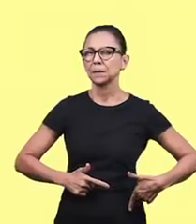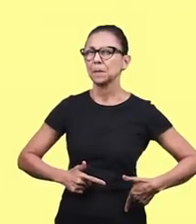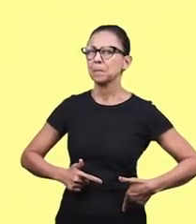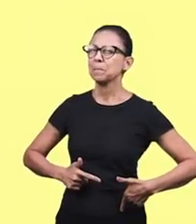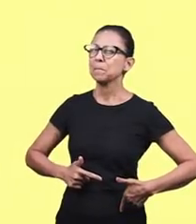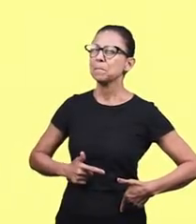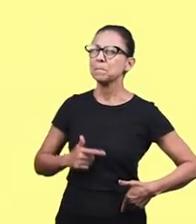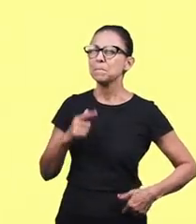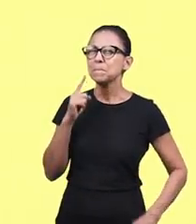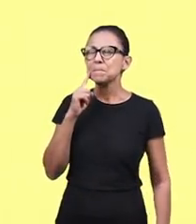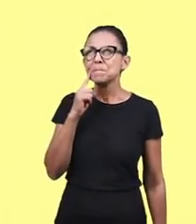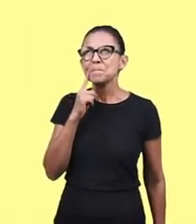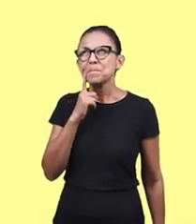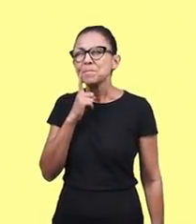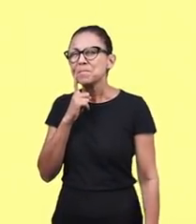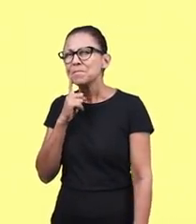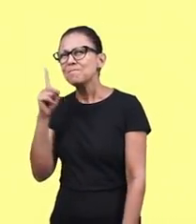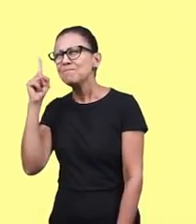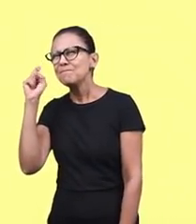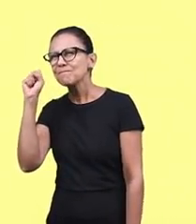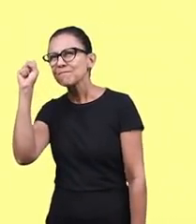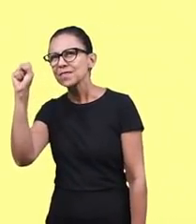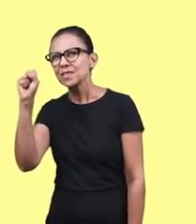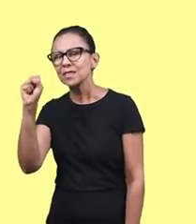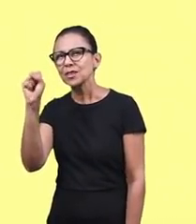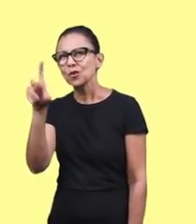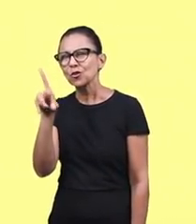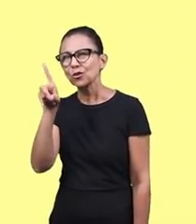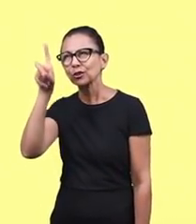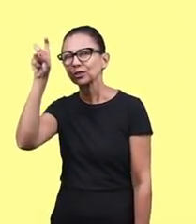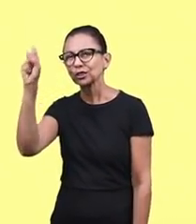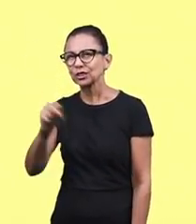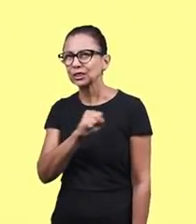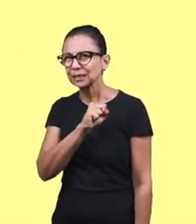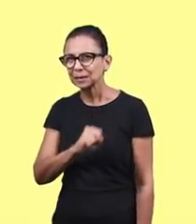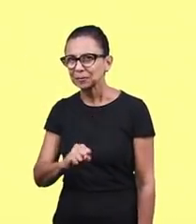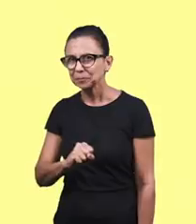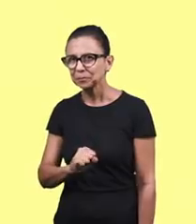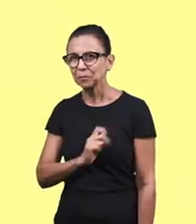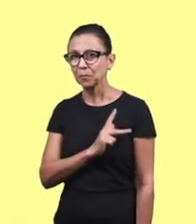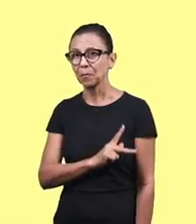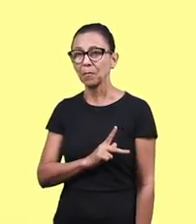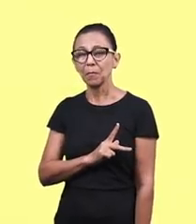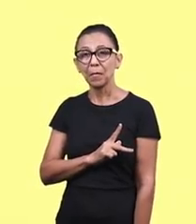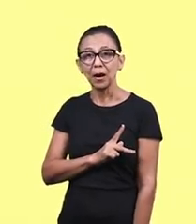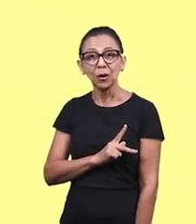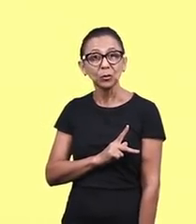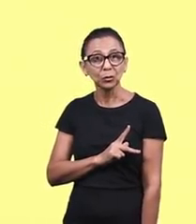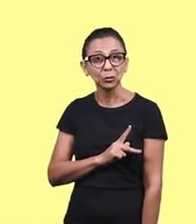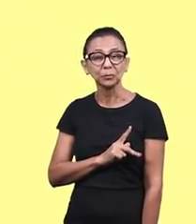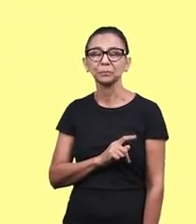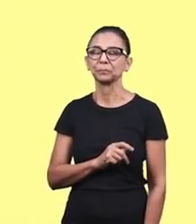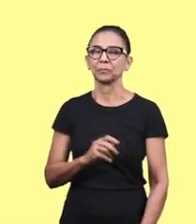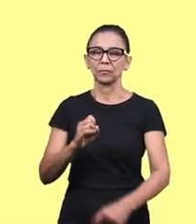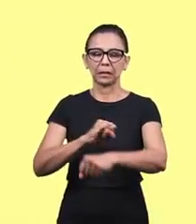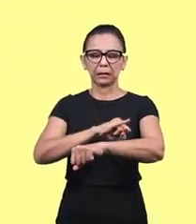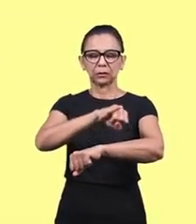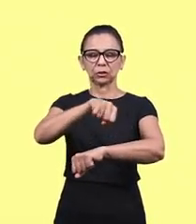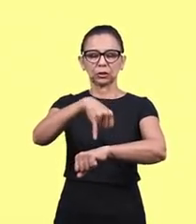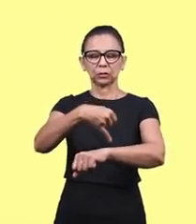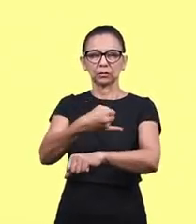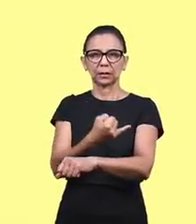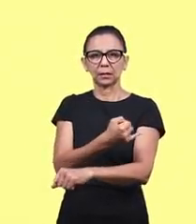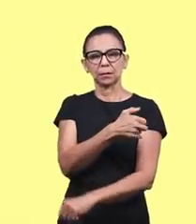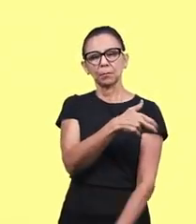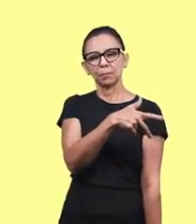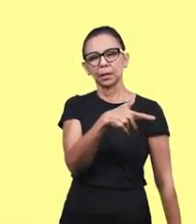Mas uma certa vez, Paulo teve um encontro com o Senhor Jesus. Ele estava saindo de